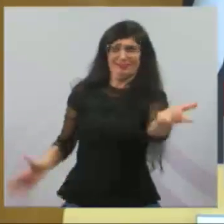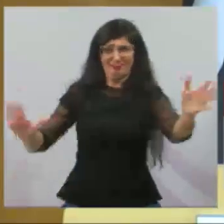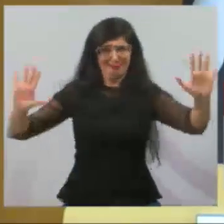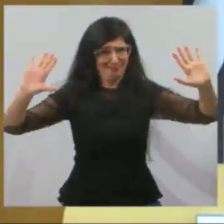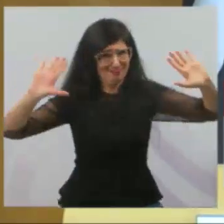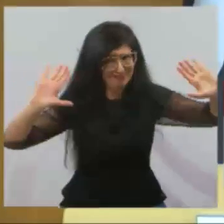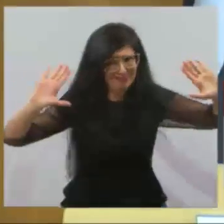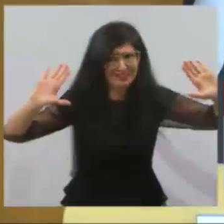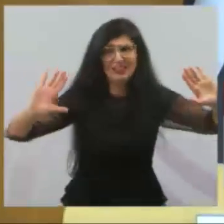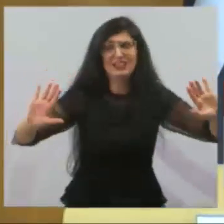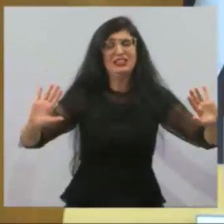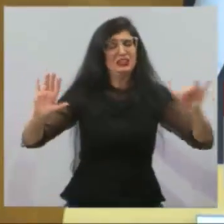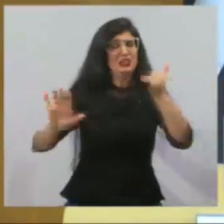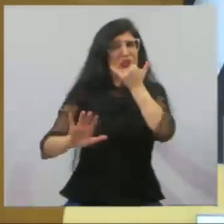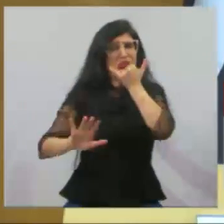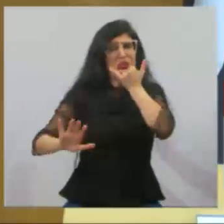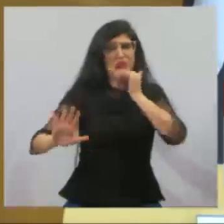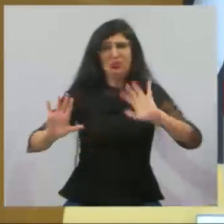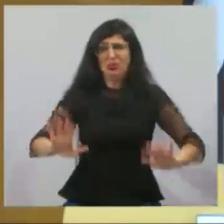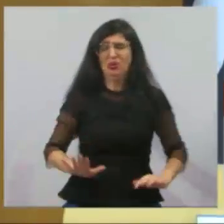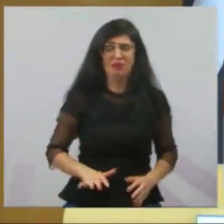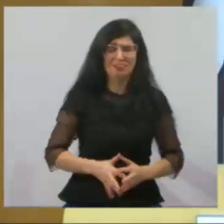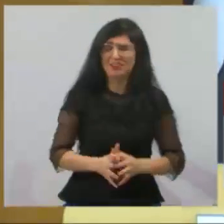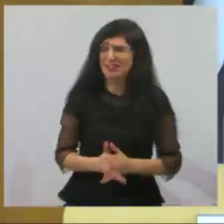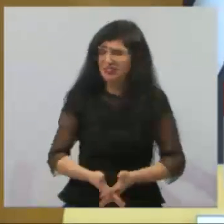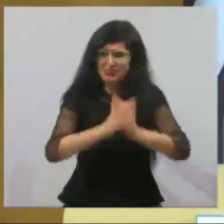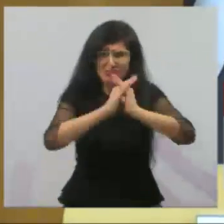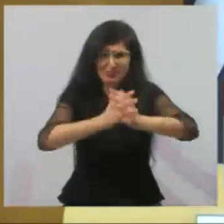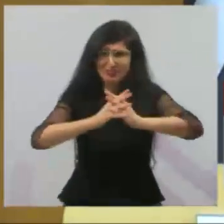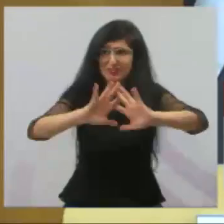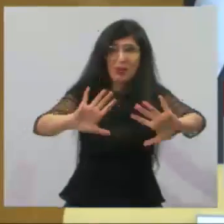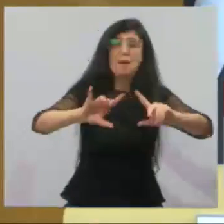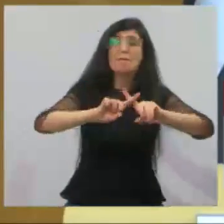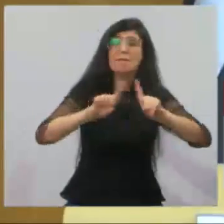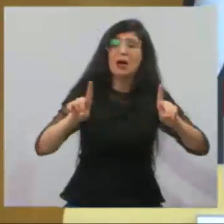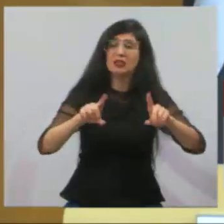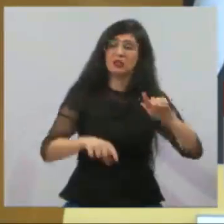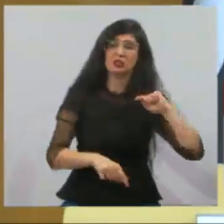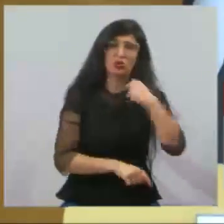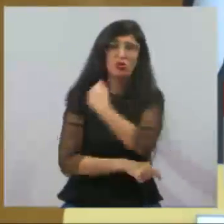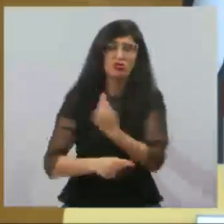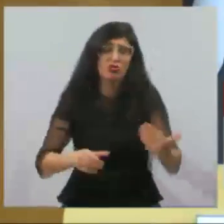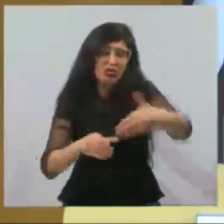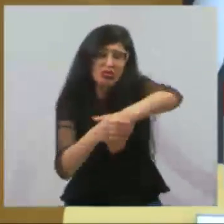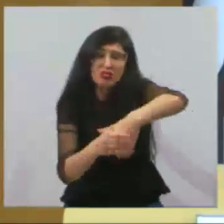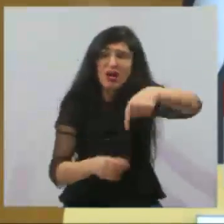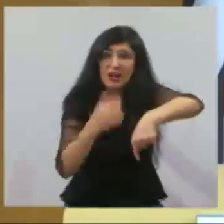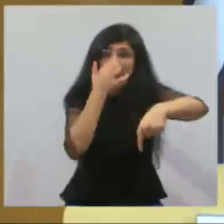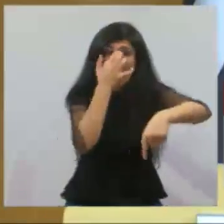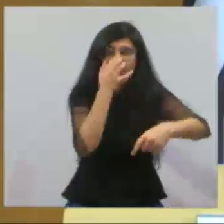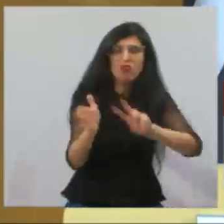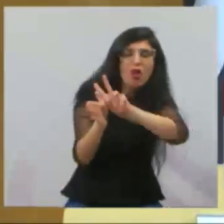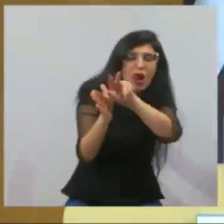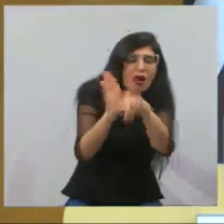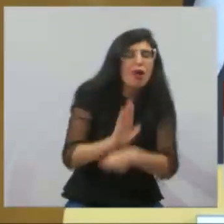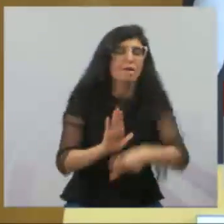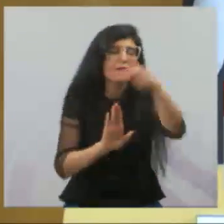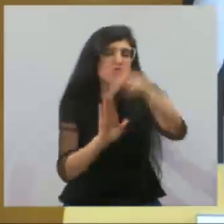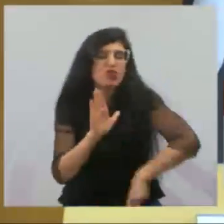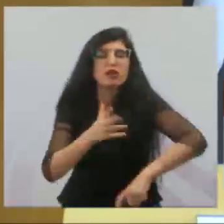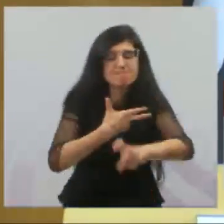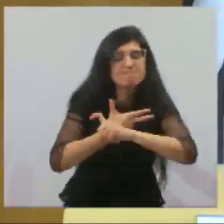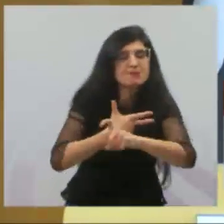eu acho que vai ser uma covardia. Então, é o que nós possamos pensar. Porque nós estamos voltando aqui nessa casa, vários projetos do Executivo